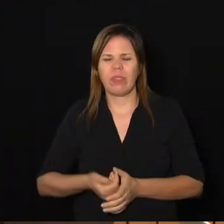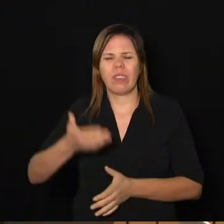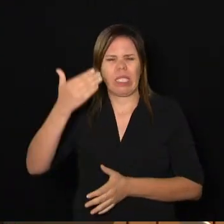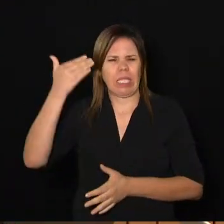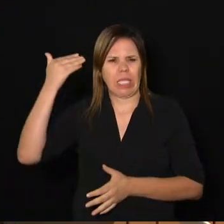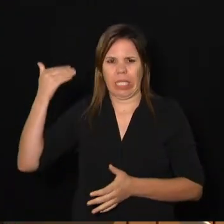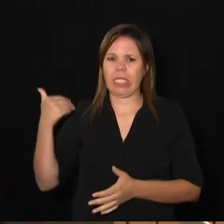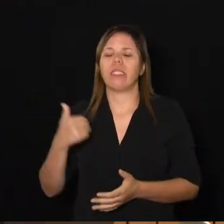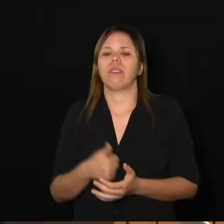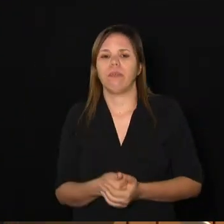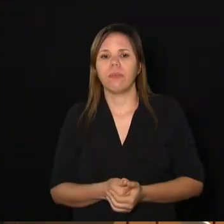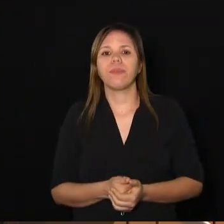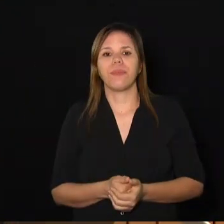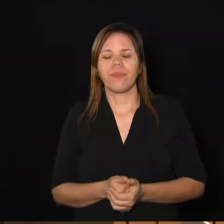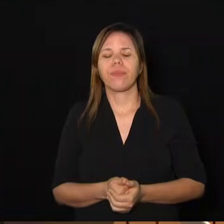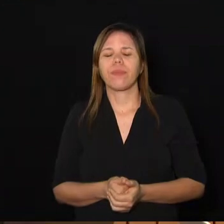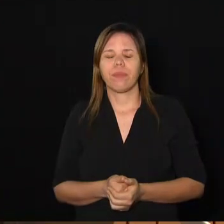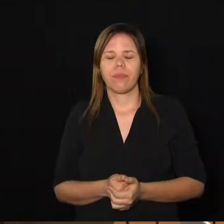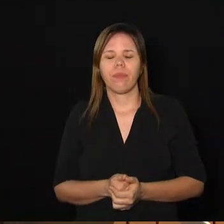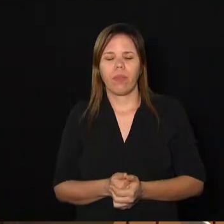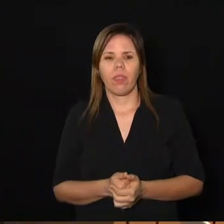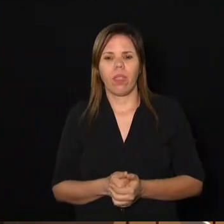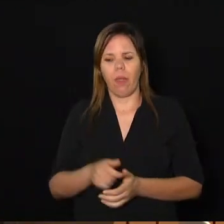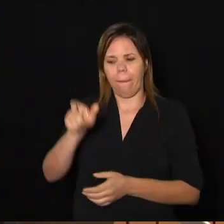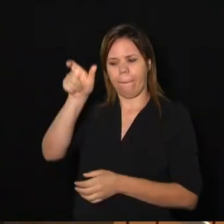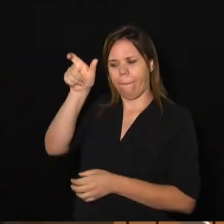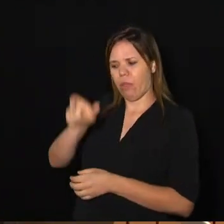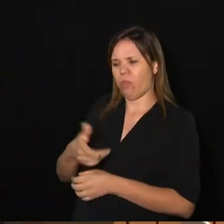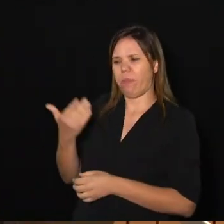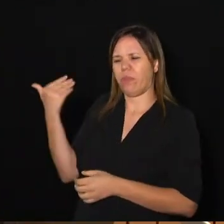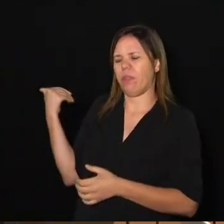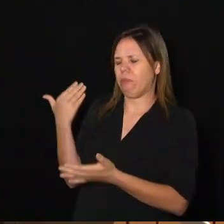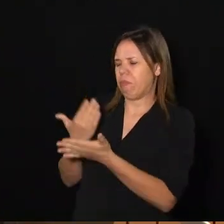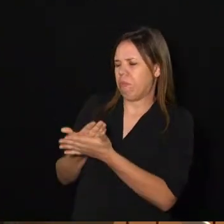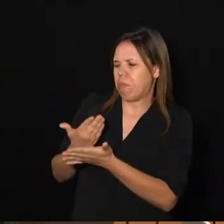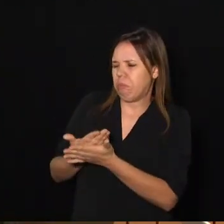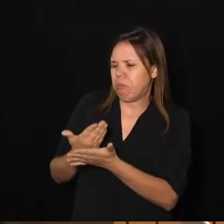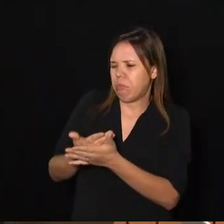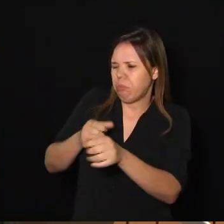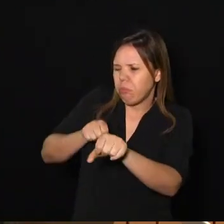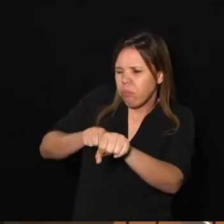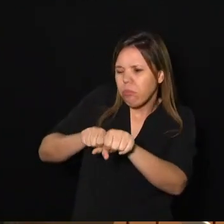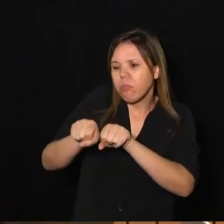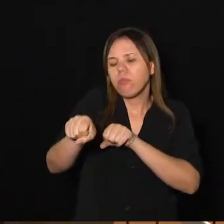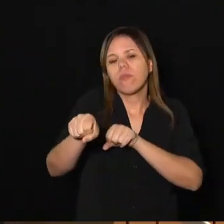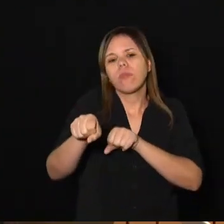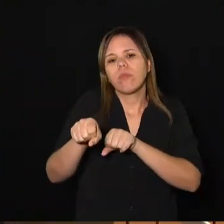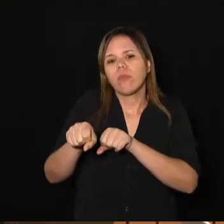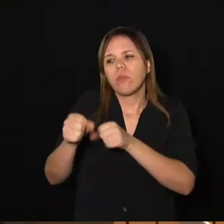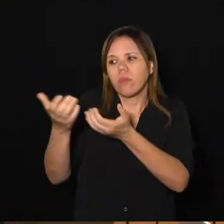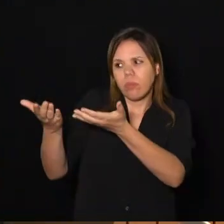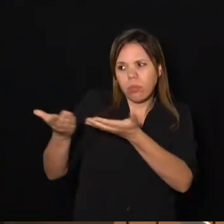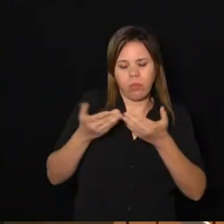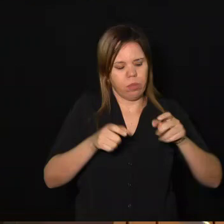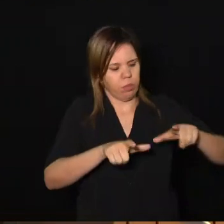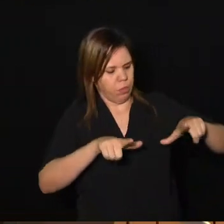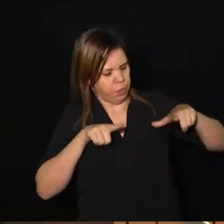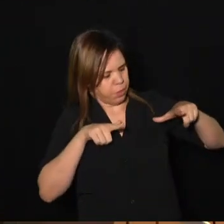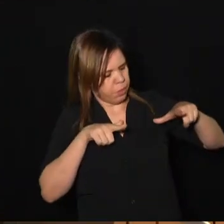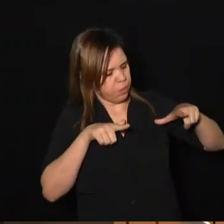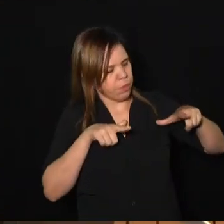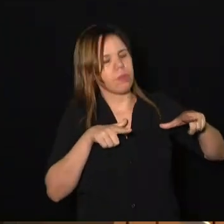houve um tempo em que a pessoa estudava ela se formava recebia o seu diploma